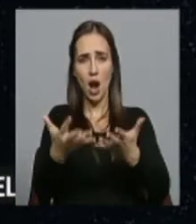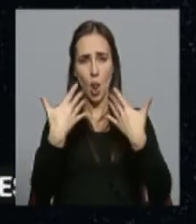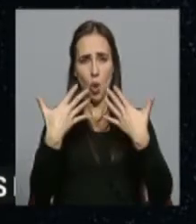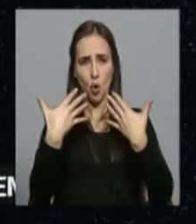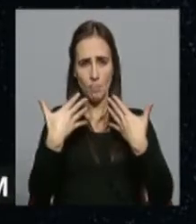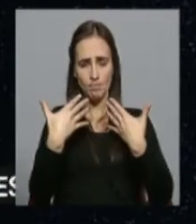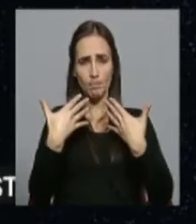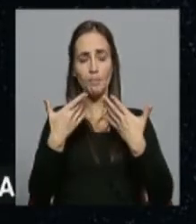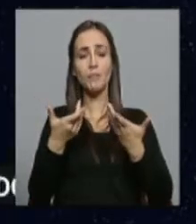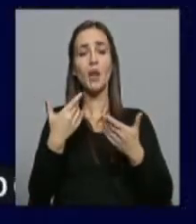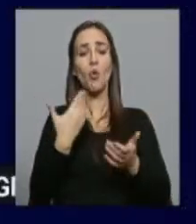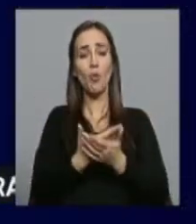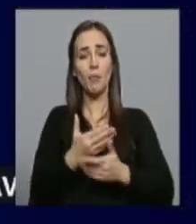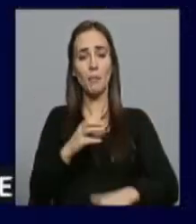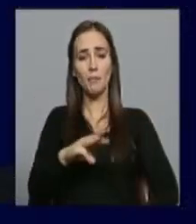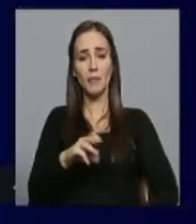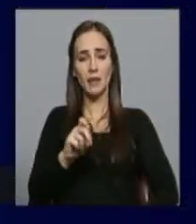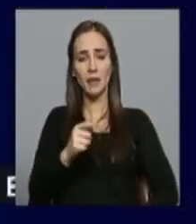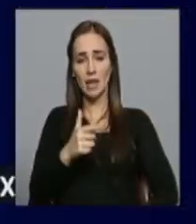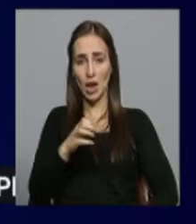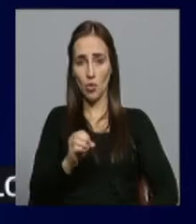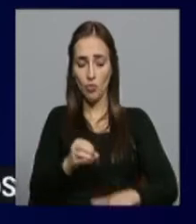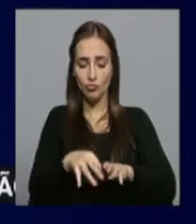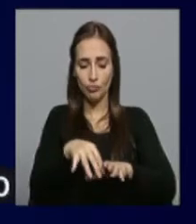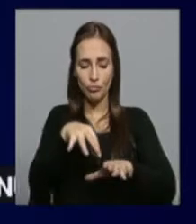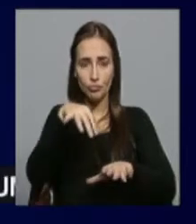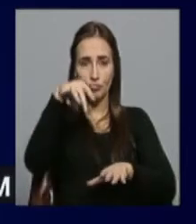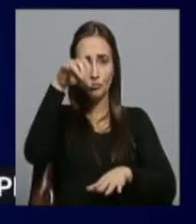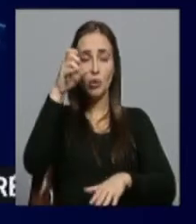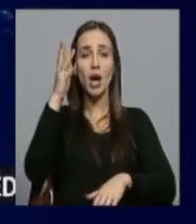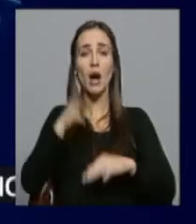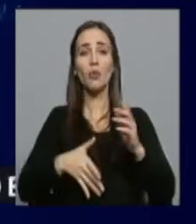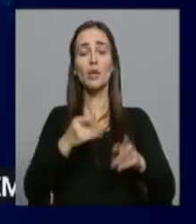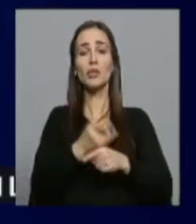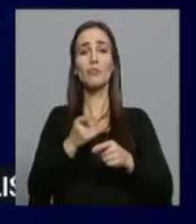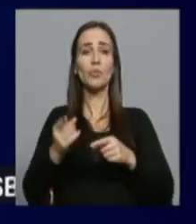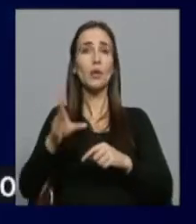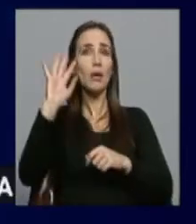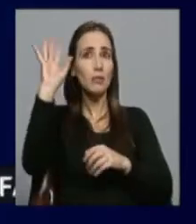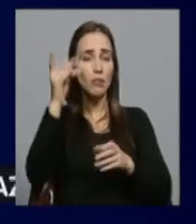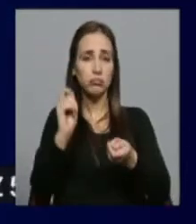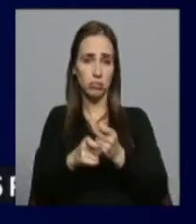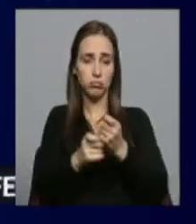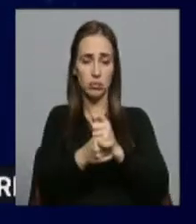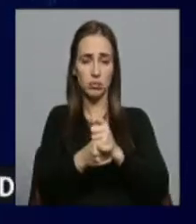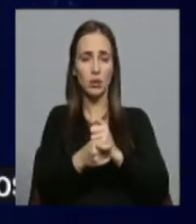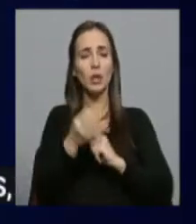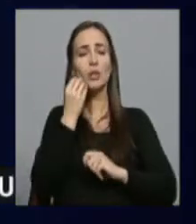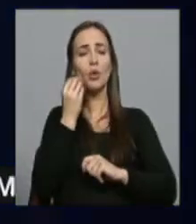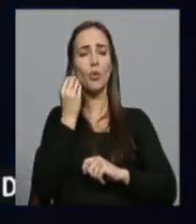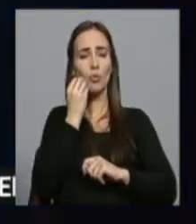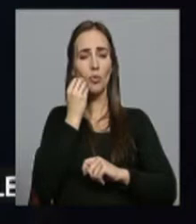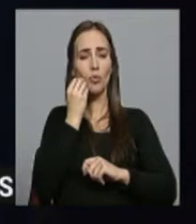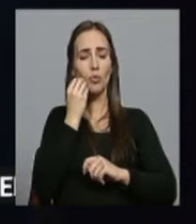estas libertações de metano que nós estamos a assistir, que estão a acontecer também devido às alterações climáticas, e como é que isto está a contribuir